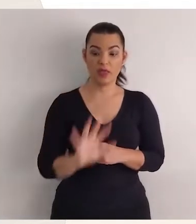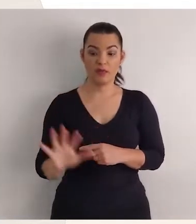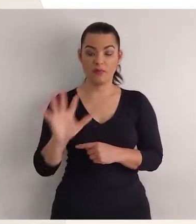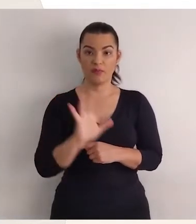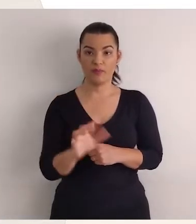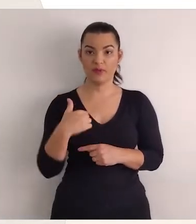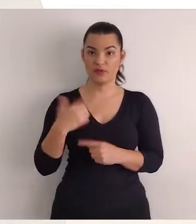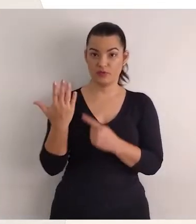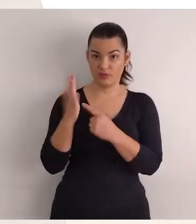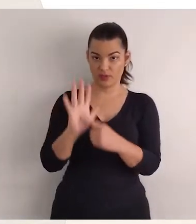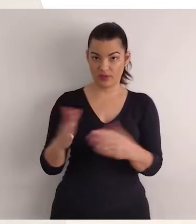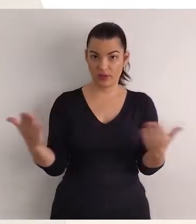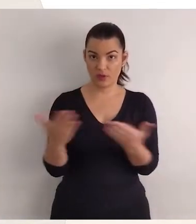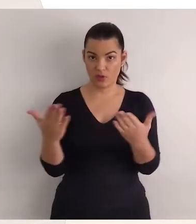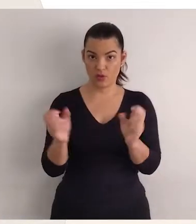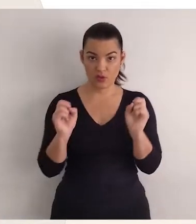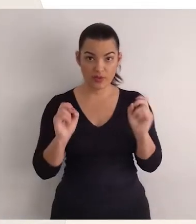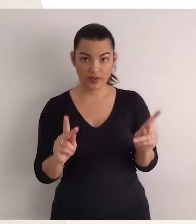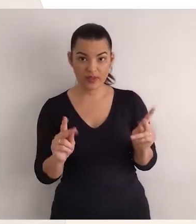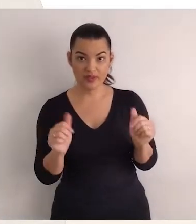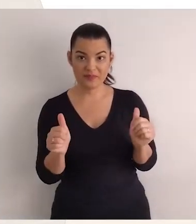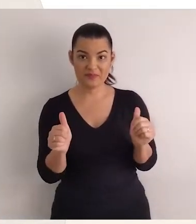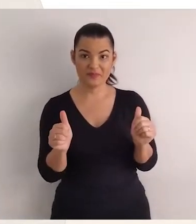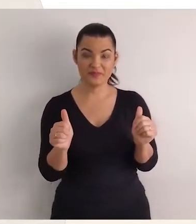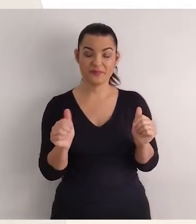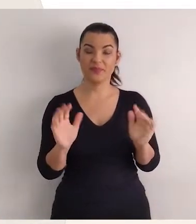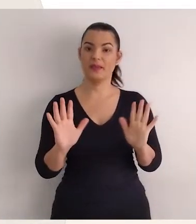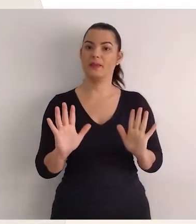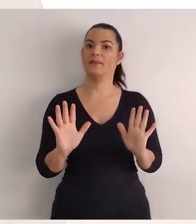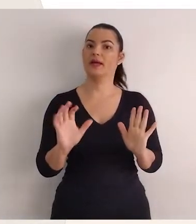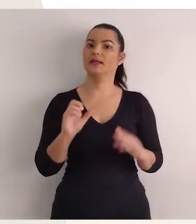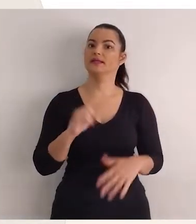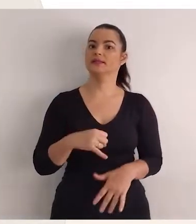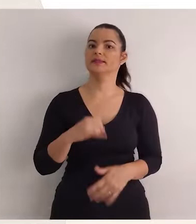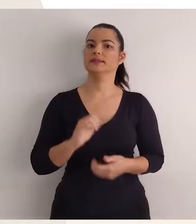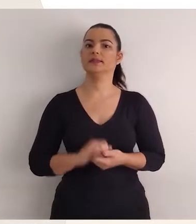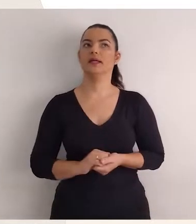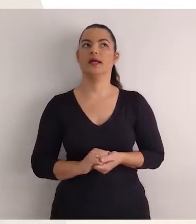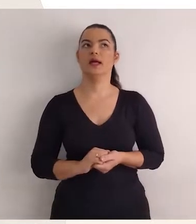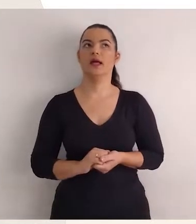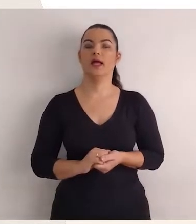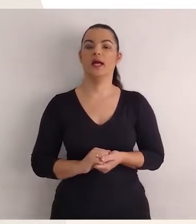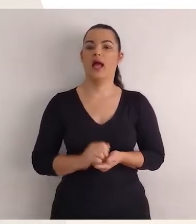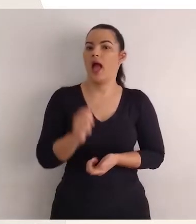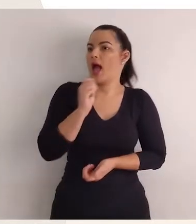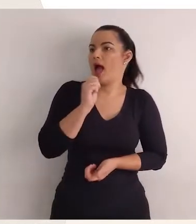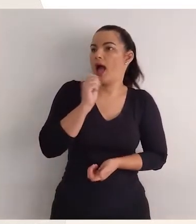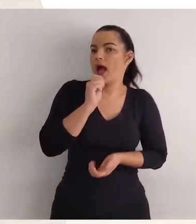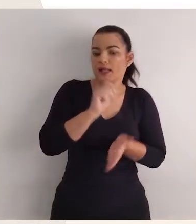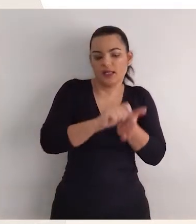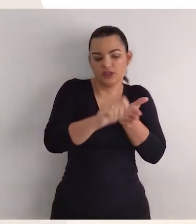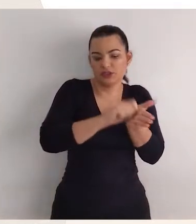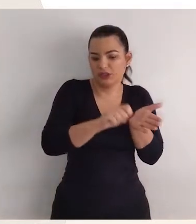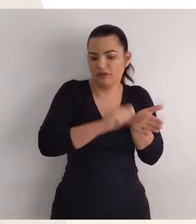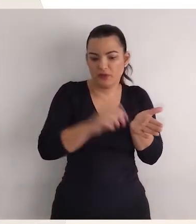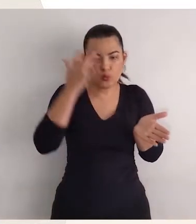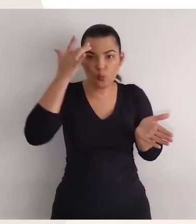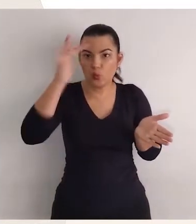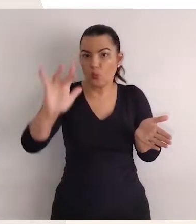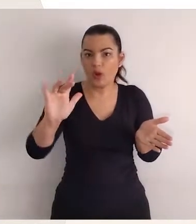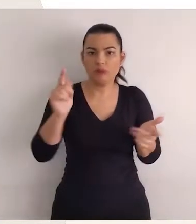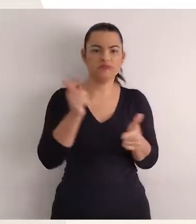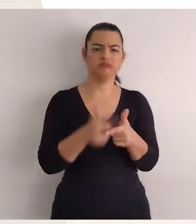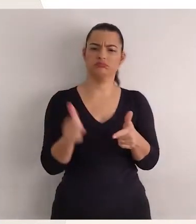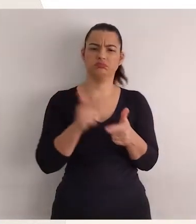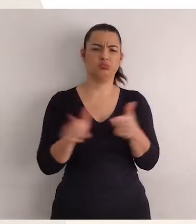vou te mostrar. Tudo bem? Mas se por acaso você ainda não sabe escrever, isso não é